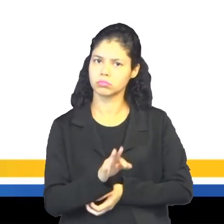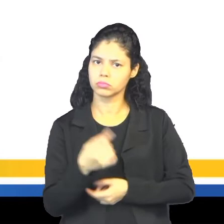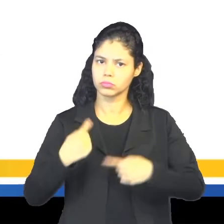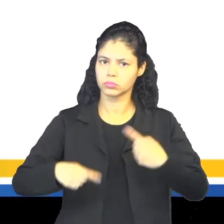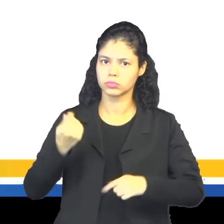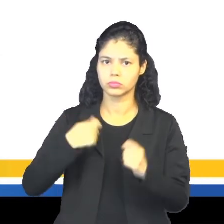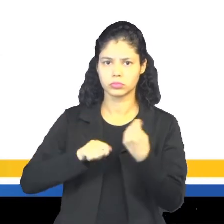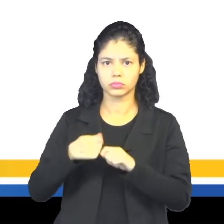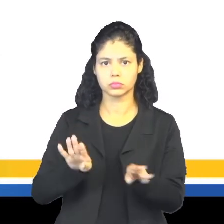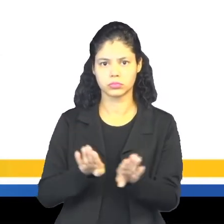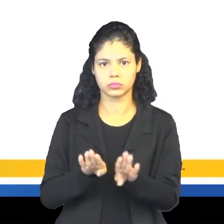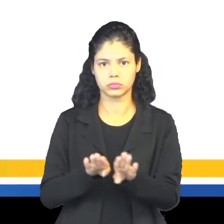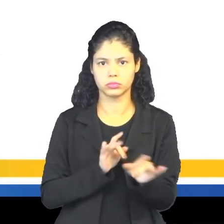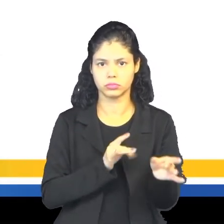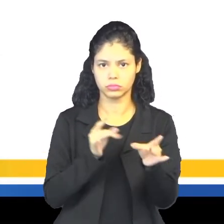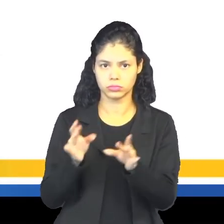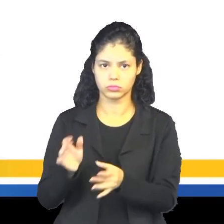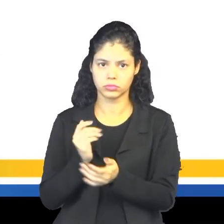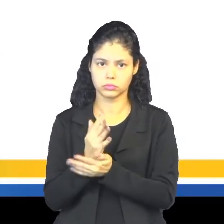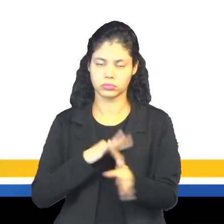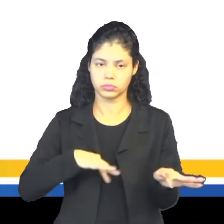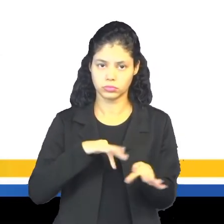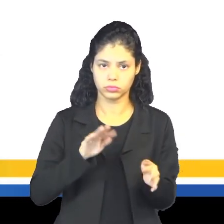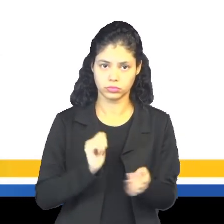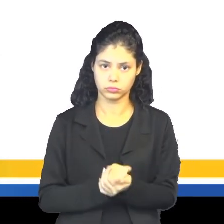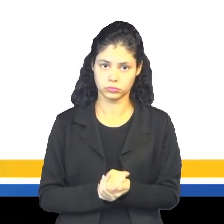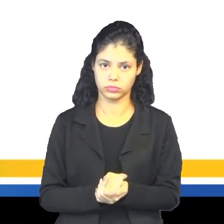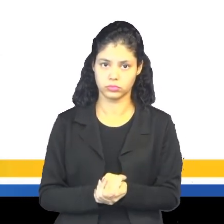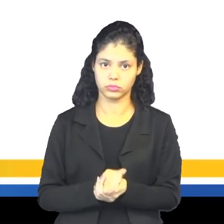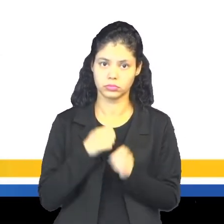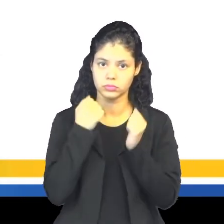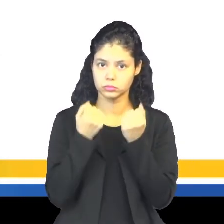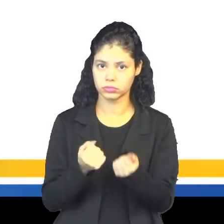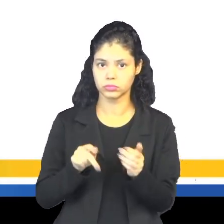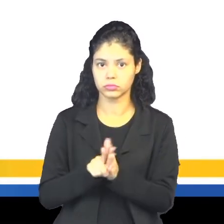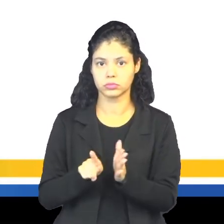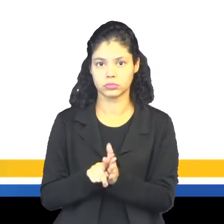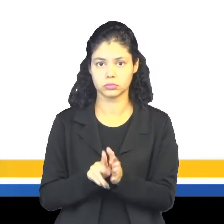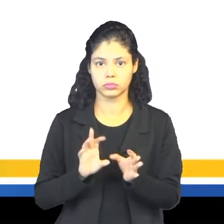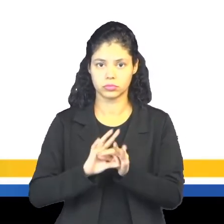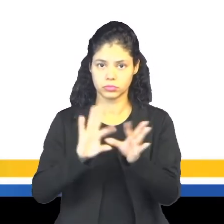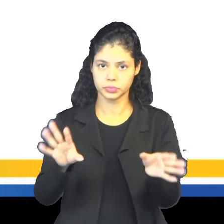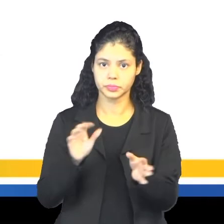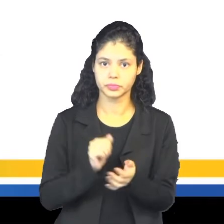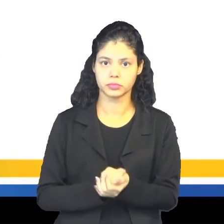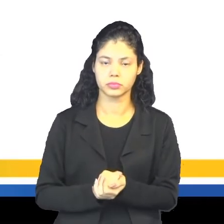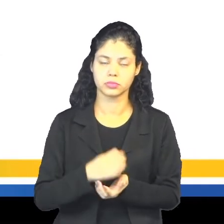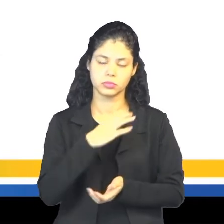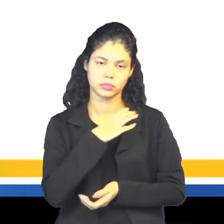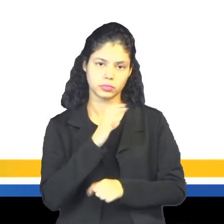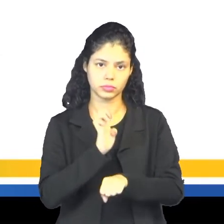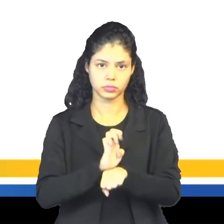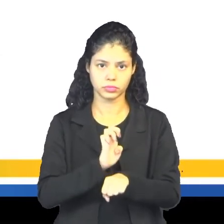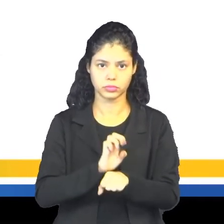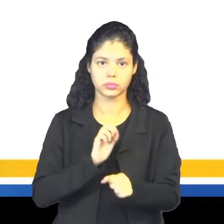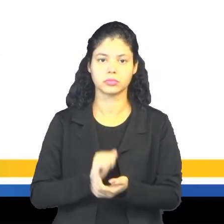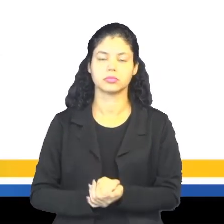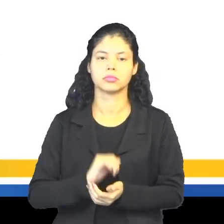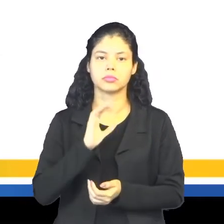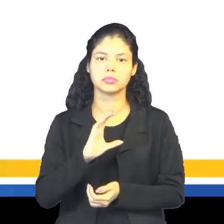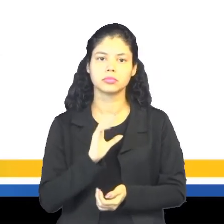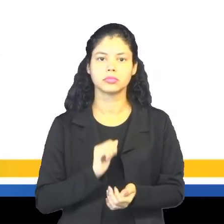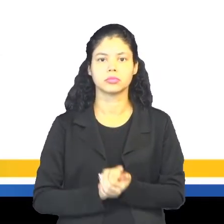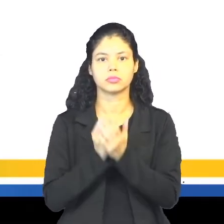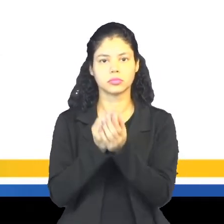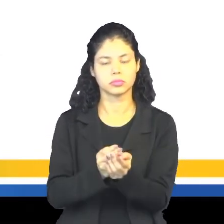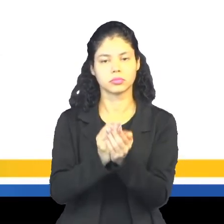da aristocracia feudal e a sustentação ideológica liberal para a centralização do Estado. Letra C, as navegações